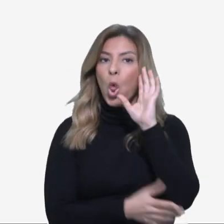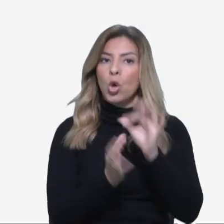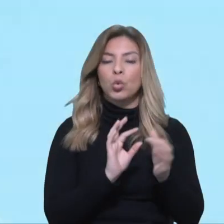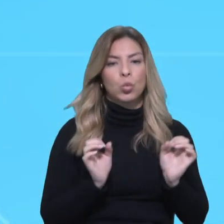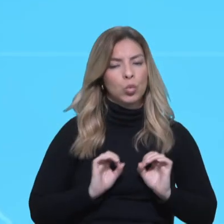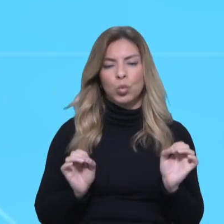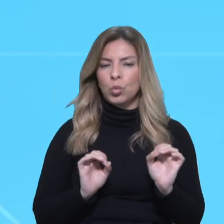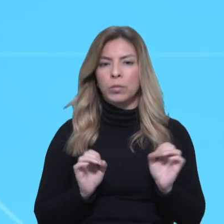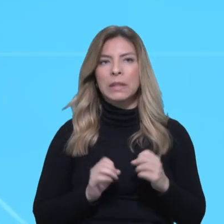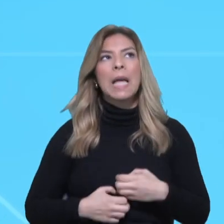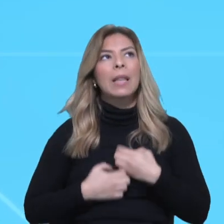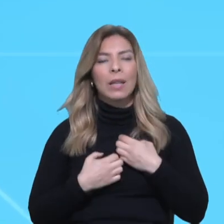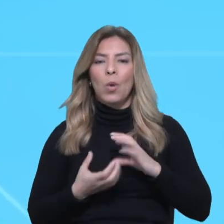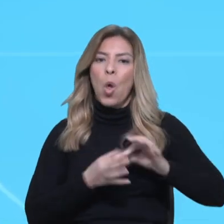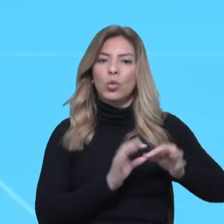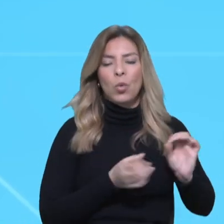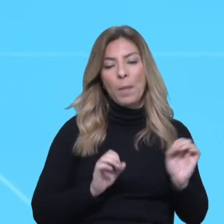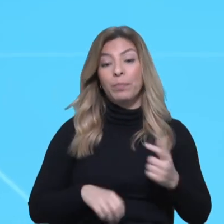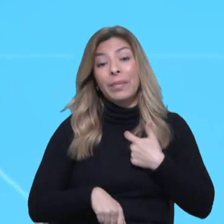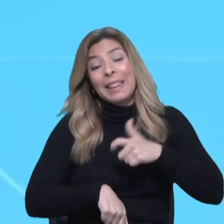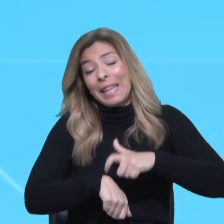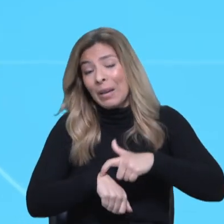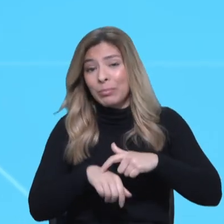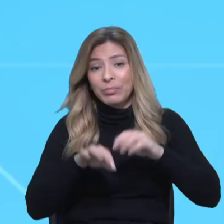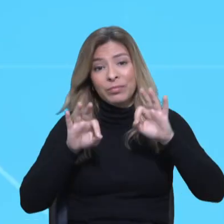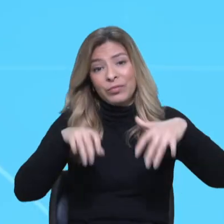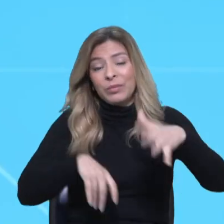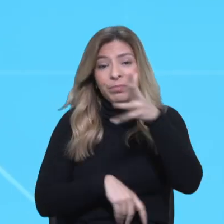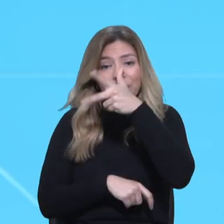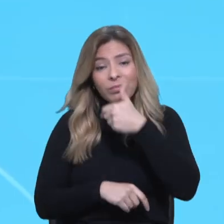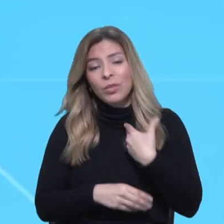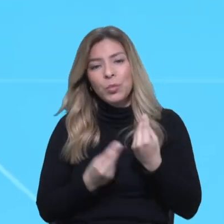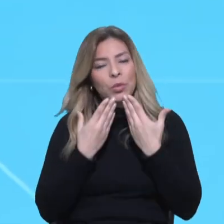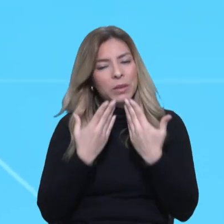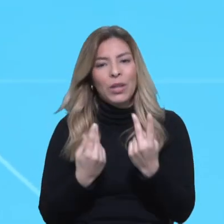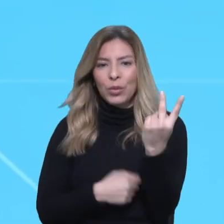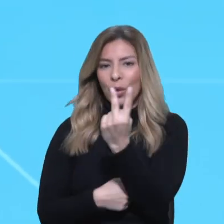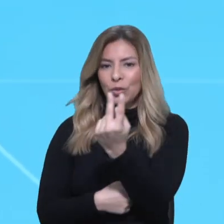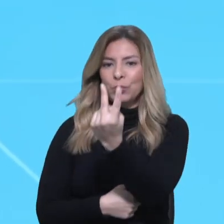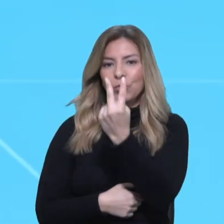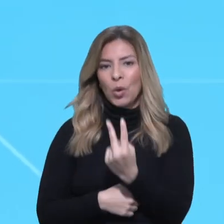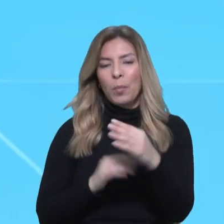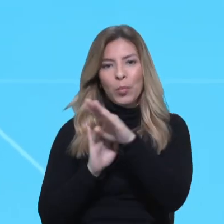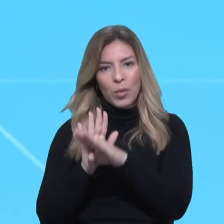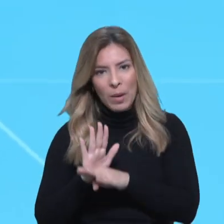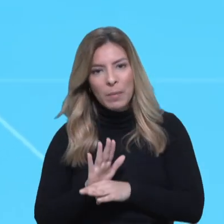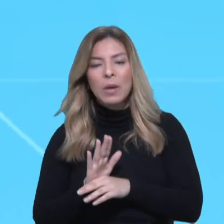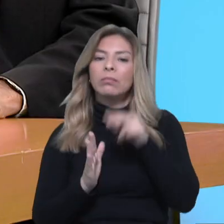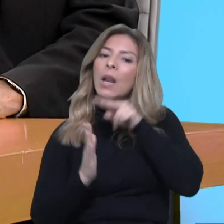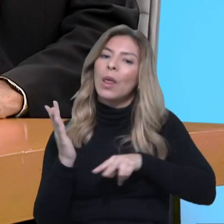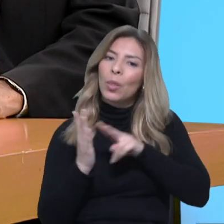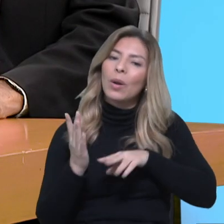Sim, sem dúvida. O nosso tempo, infelizmente, chegou ao fim. Agradeço-vos ter estado aqui para Obrigada. estas pistas aos textos da liturgia e